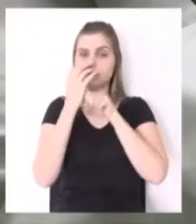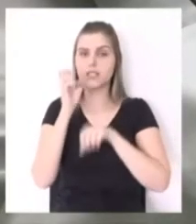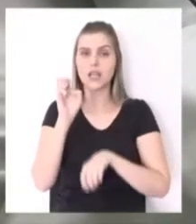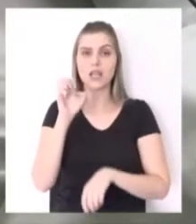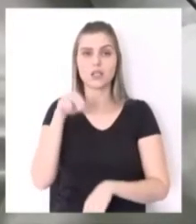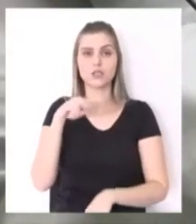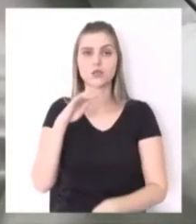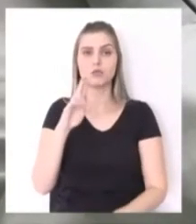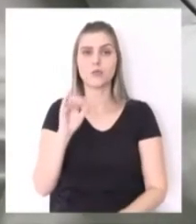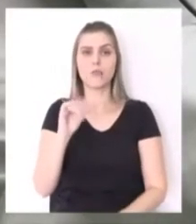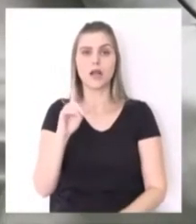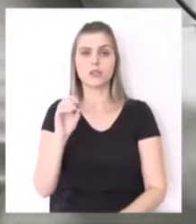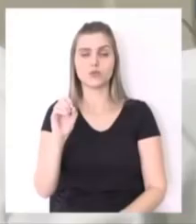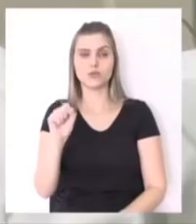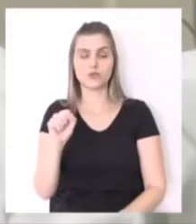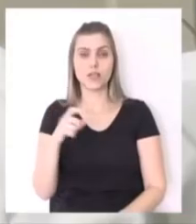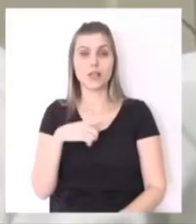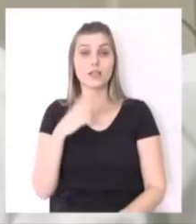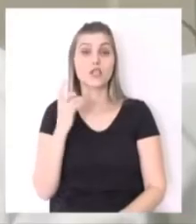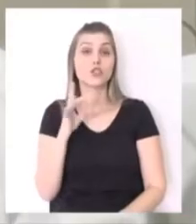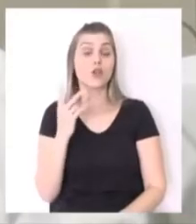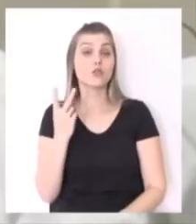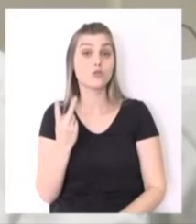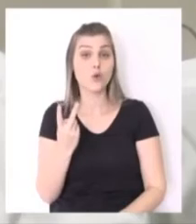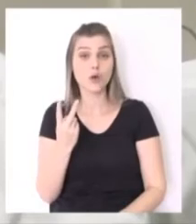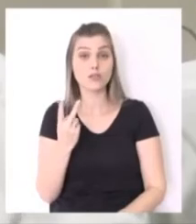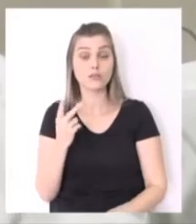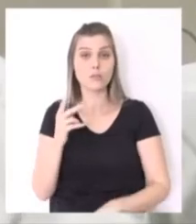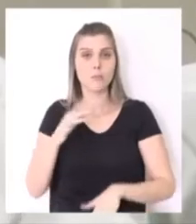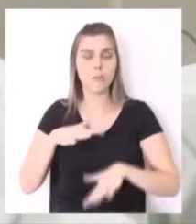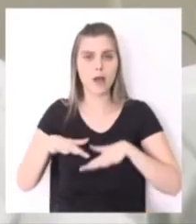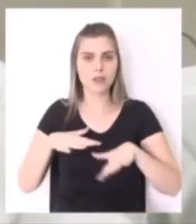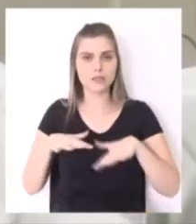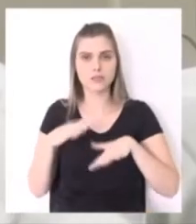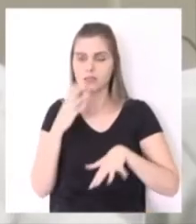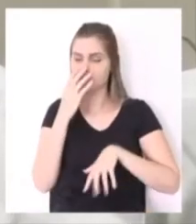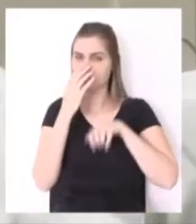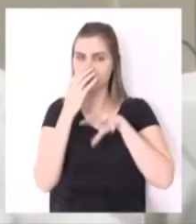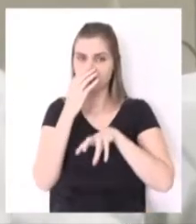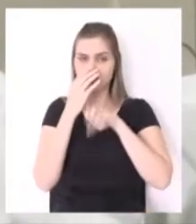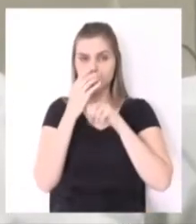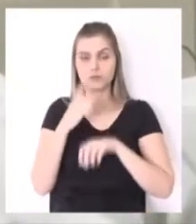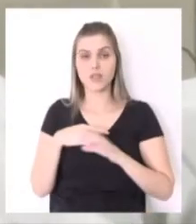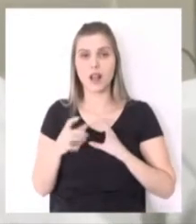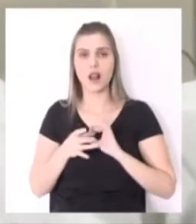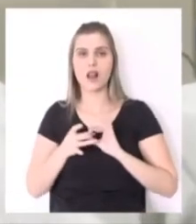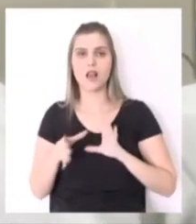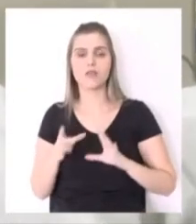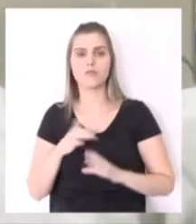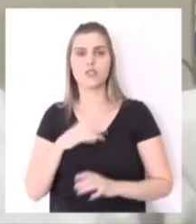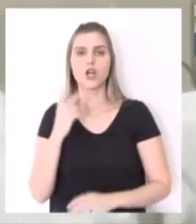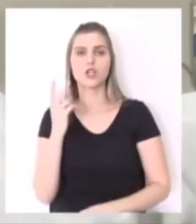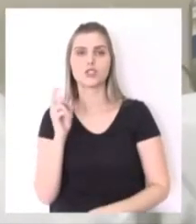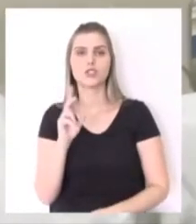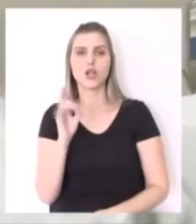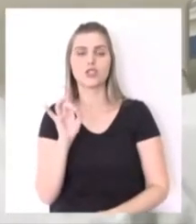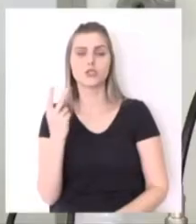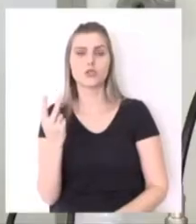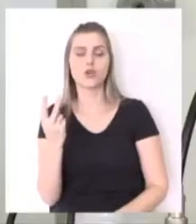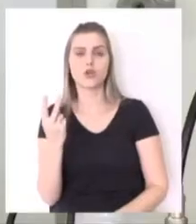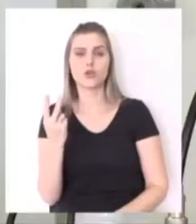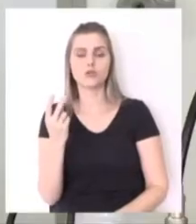dois ventiladores nós temos Livres nesse momento somente mais quatro pontos de